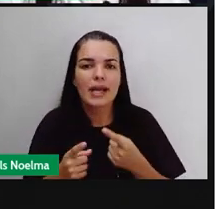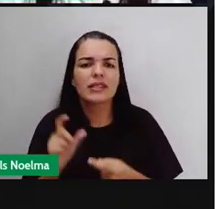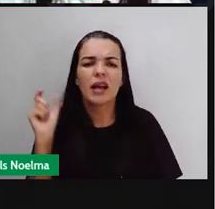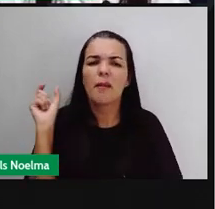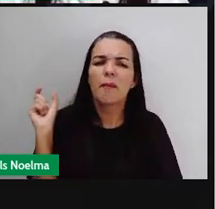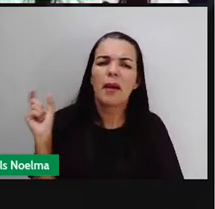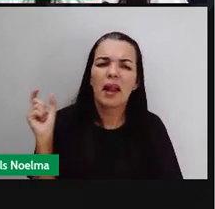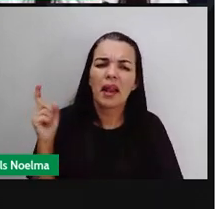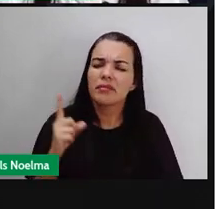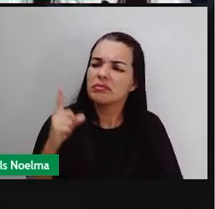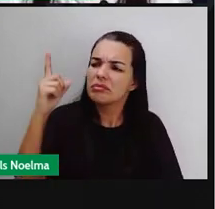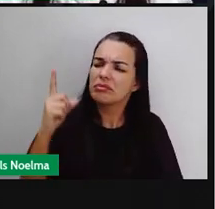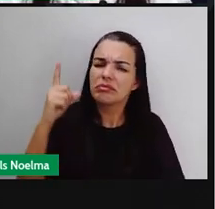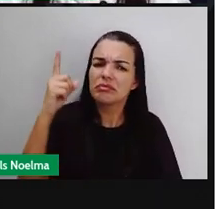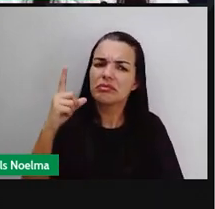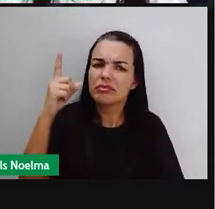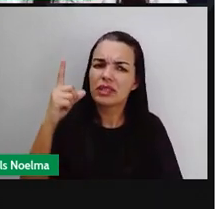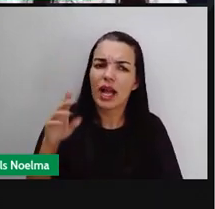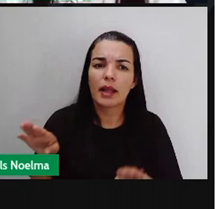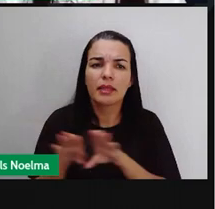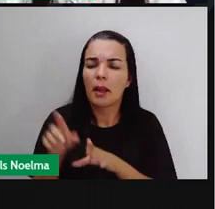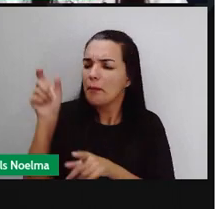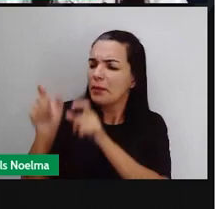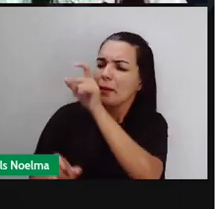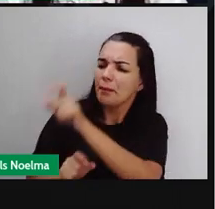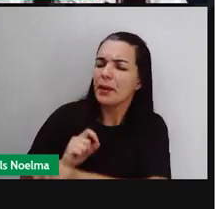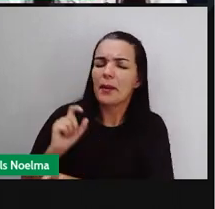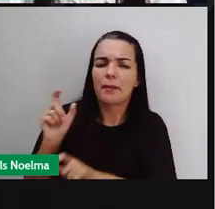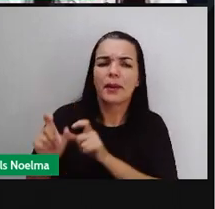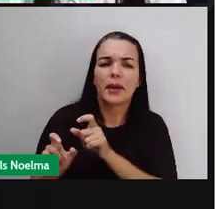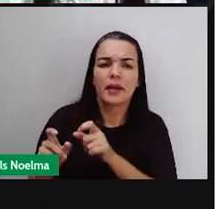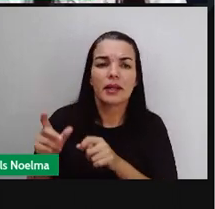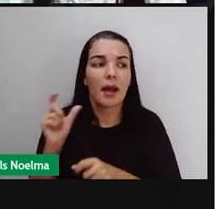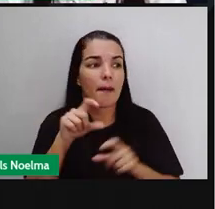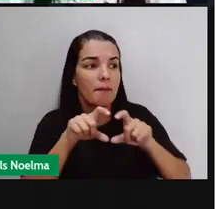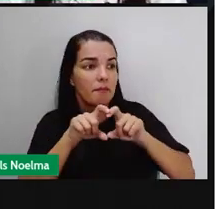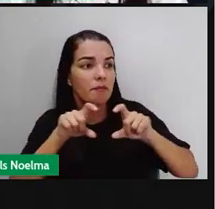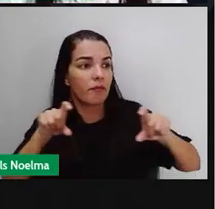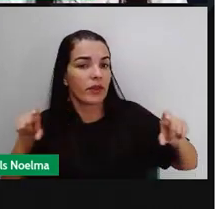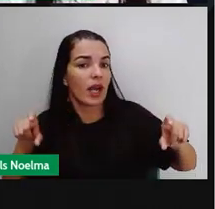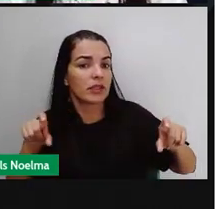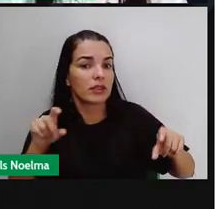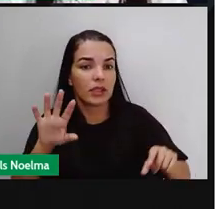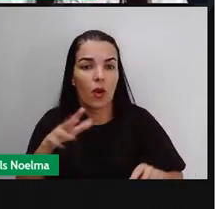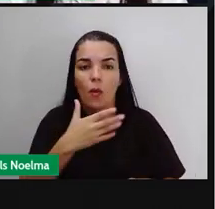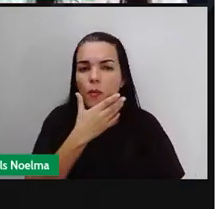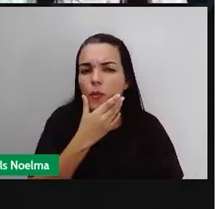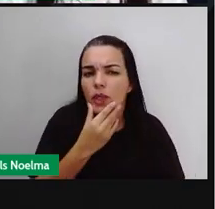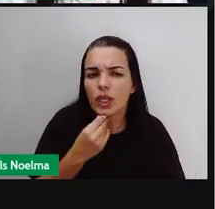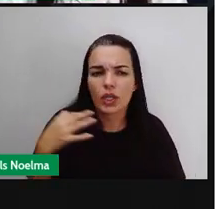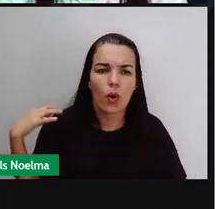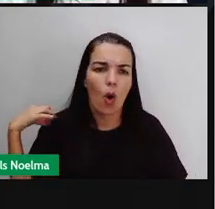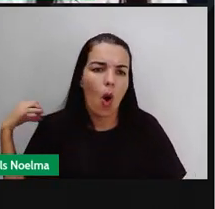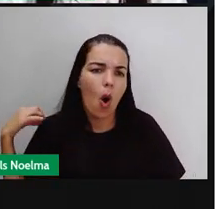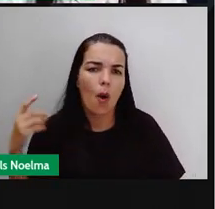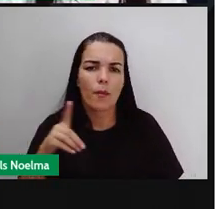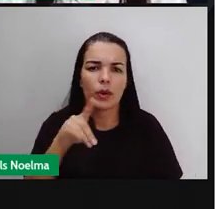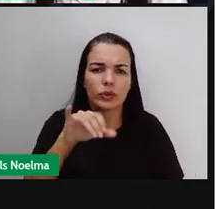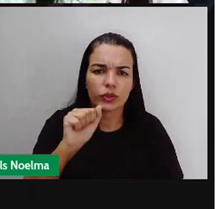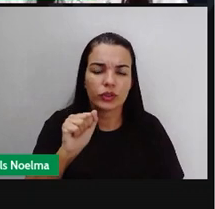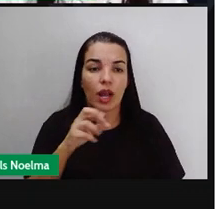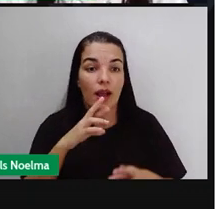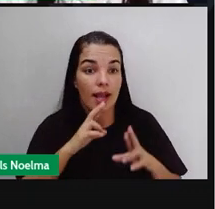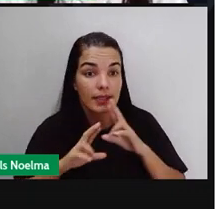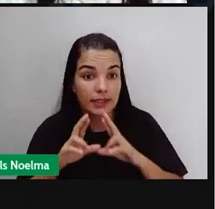os sujeitos aí, os substantivos aí, dessas frases, né? Que no caso seria garoto, roupa, dia e